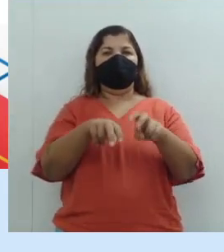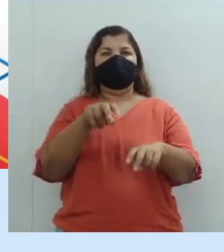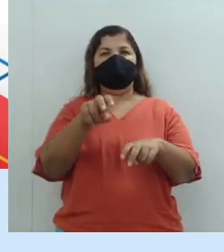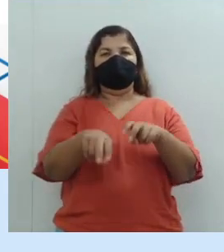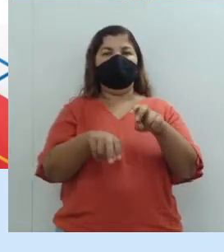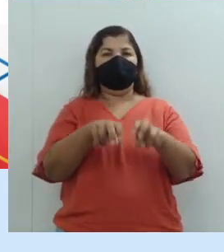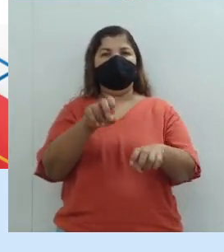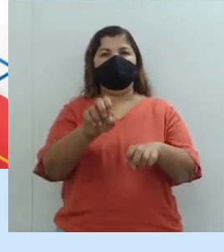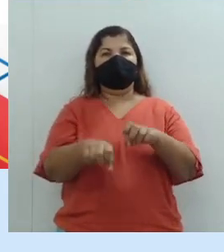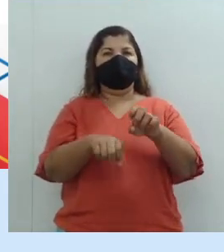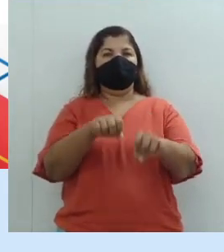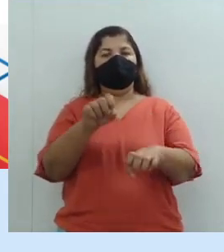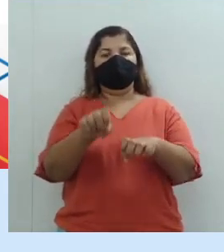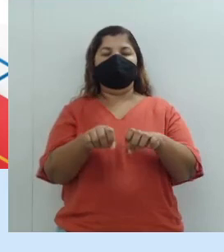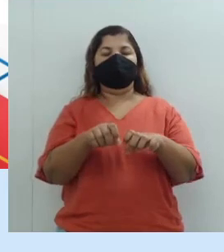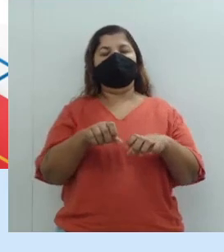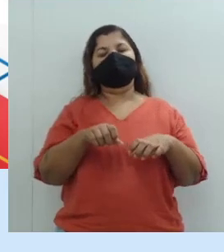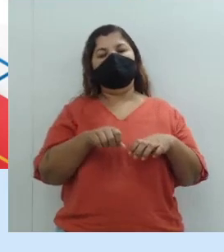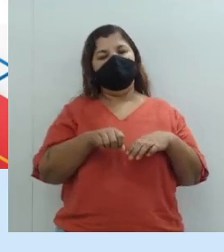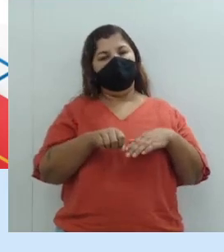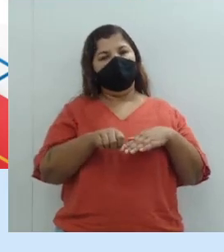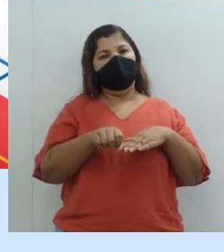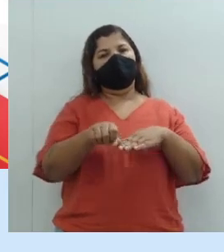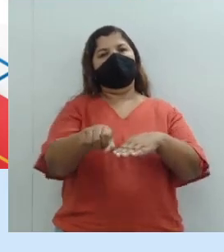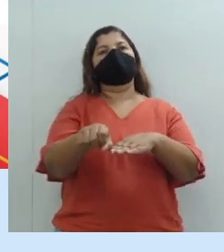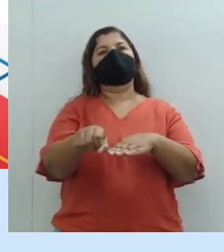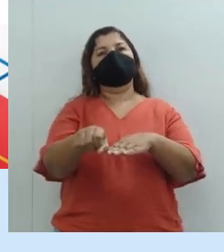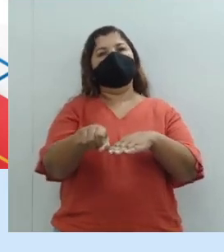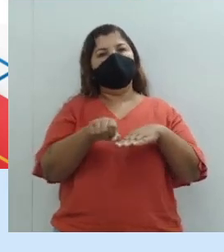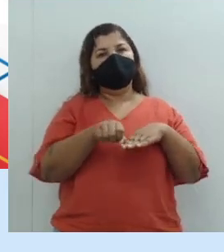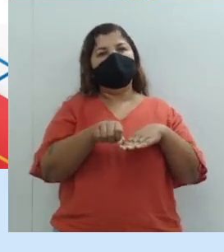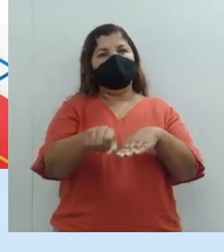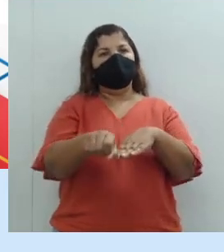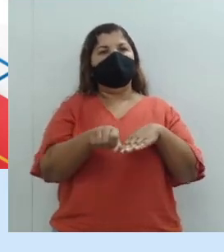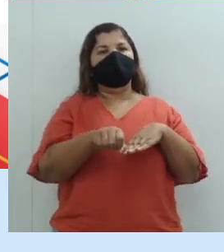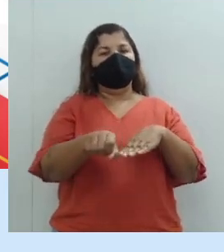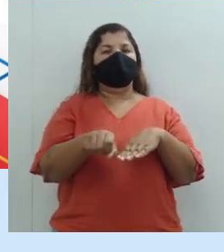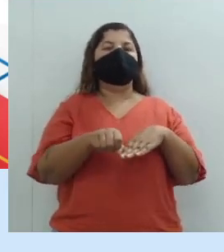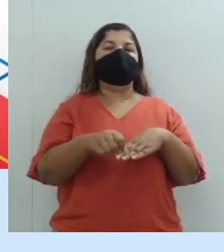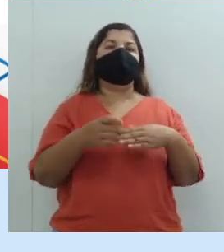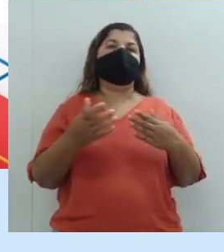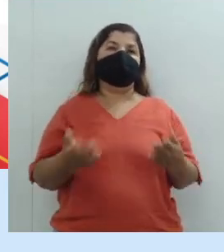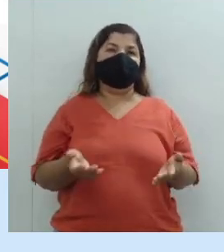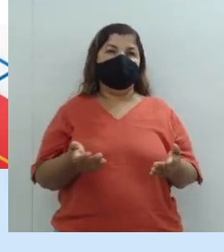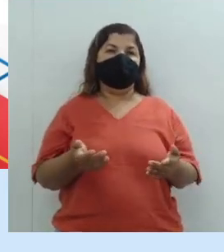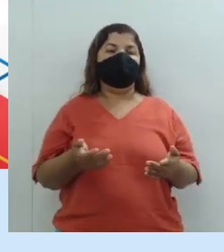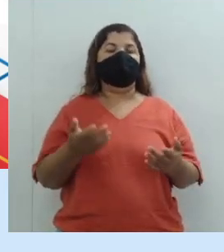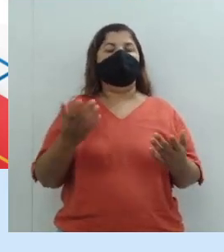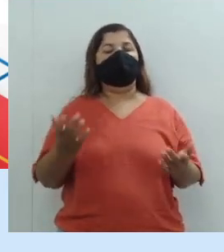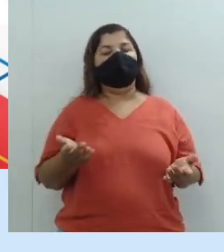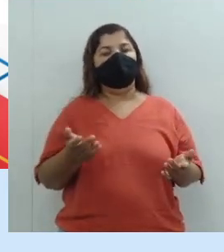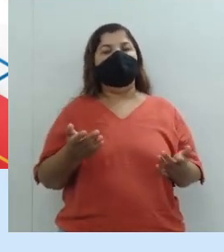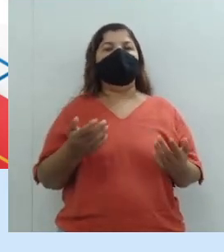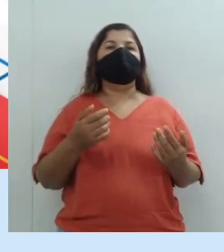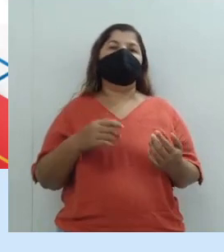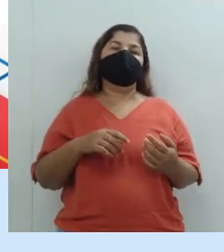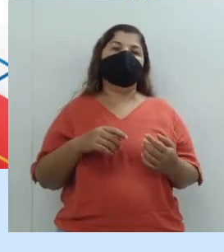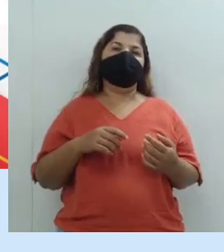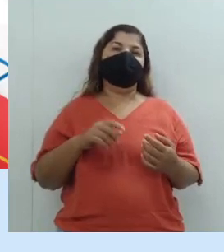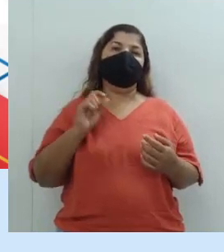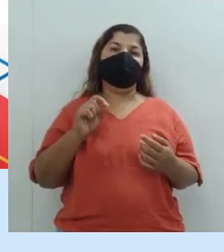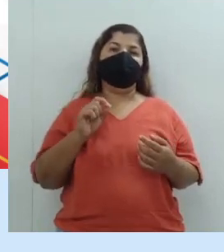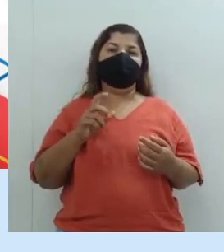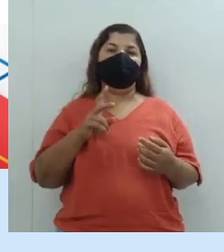o cavalo puxa a carroça e ele é puxado, ele deveria ficar parado em equilíbrio, né? Na verdade não, né? Isso é uma dúvida muitas vezes comum. A